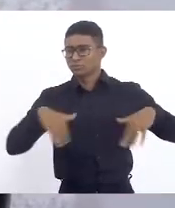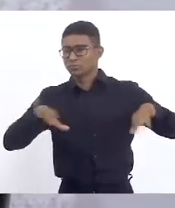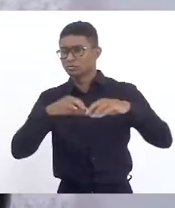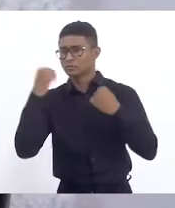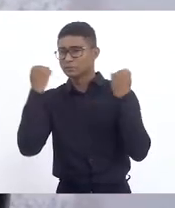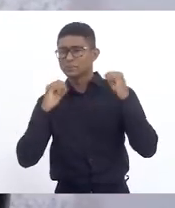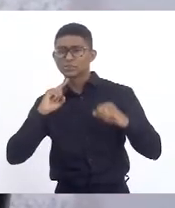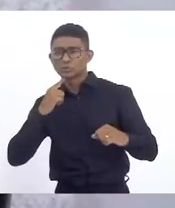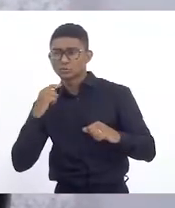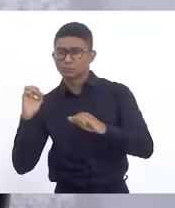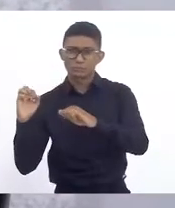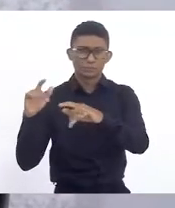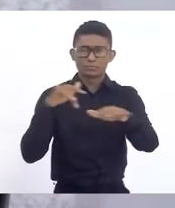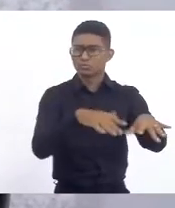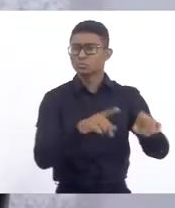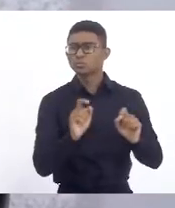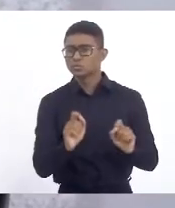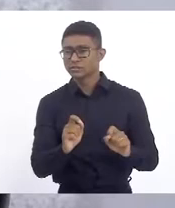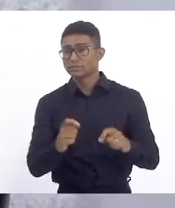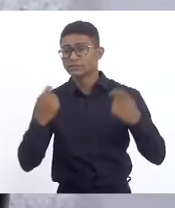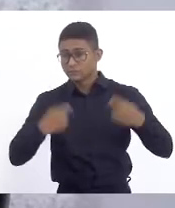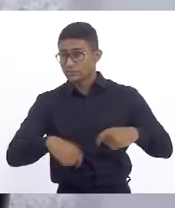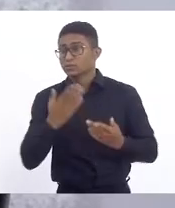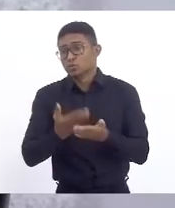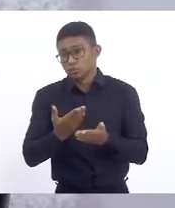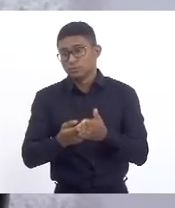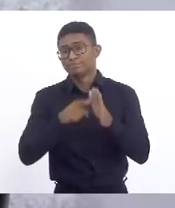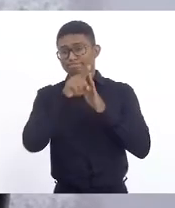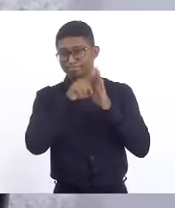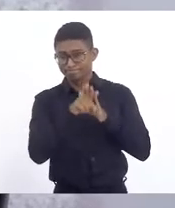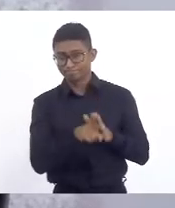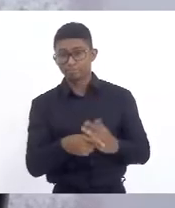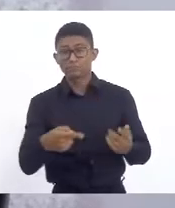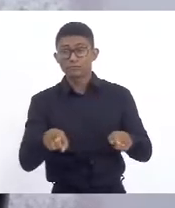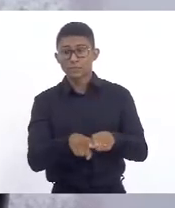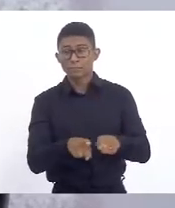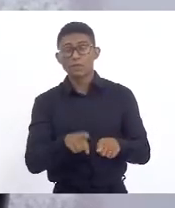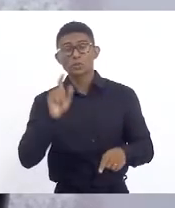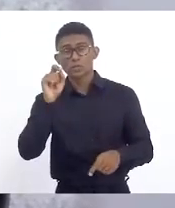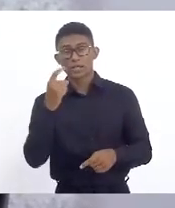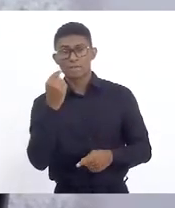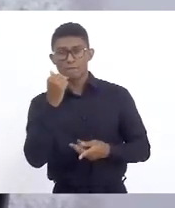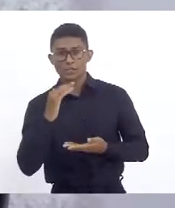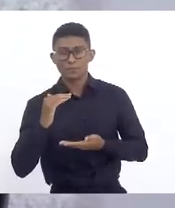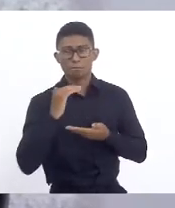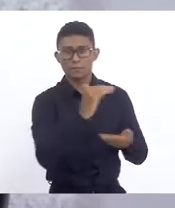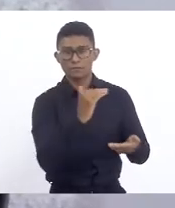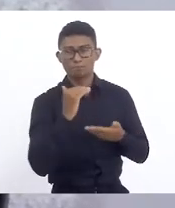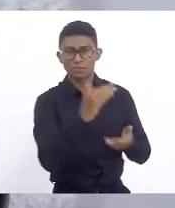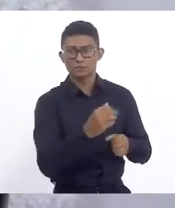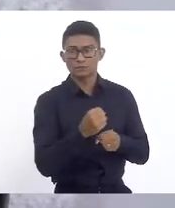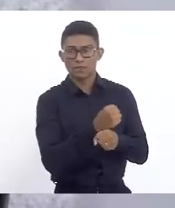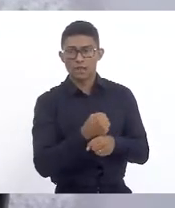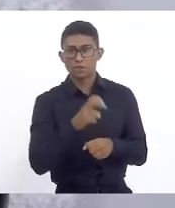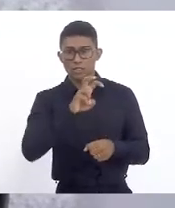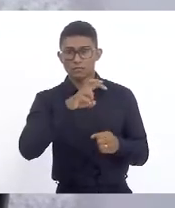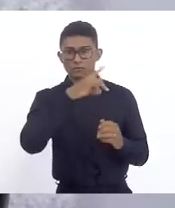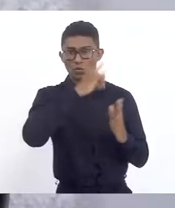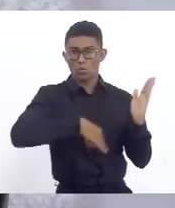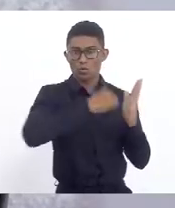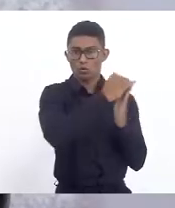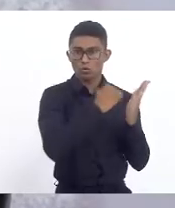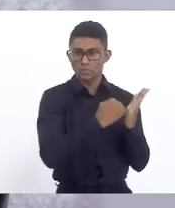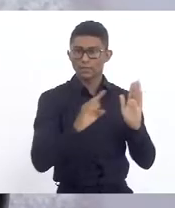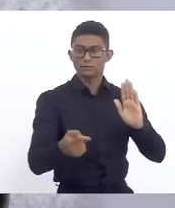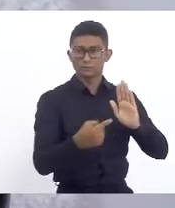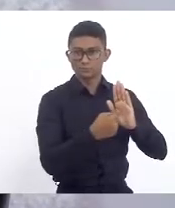e, deputada Lucinha, correlacionando isso com as metas de investimento de 5 anos que esse contrato de concessão novo está trazendo. Então,